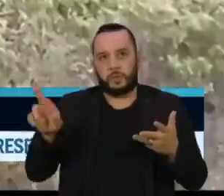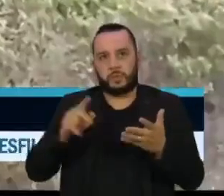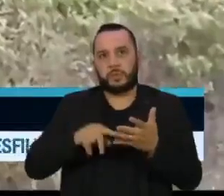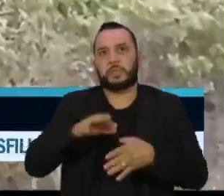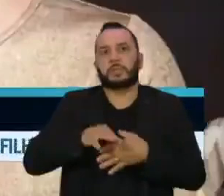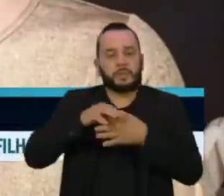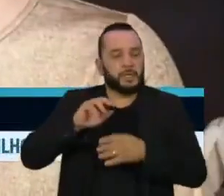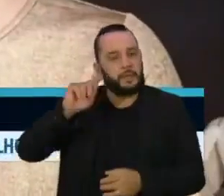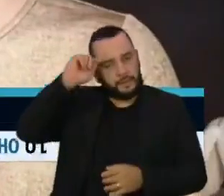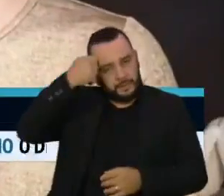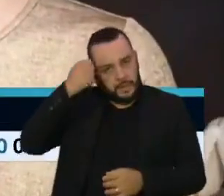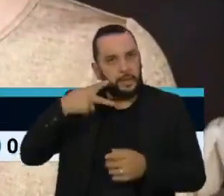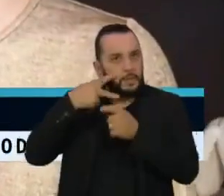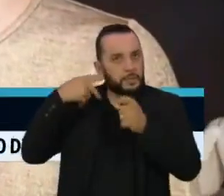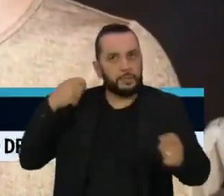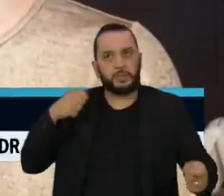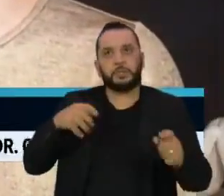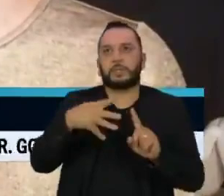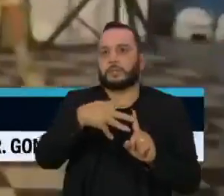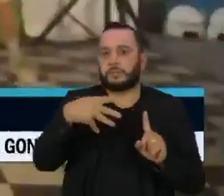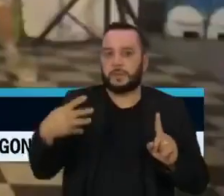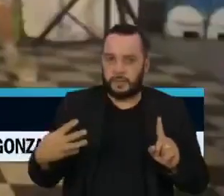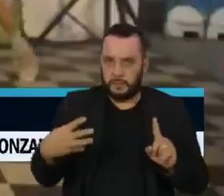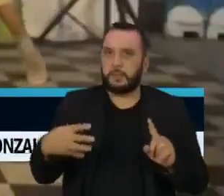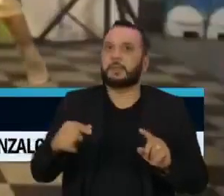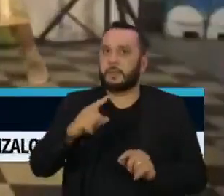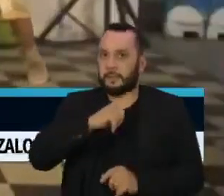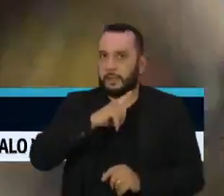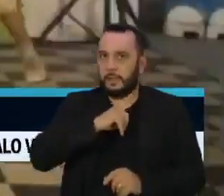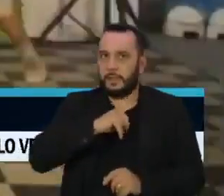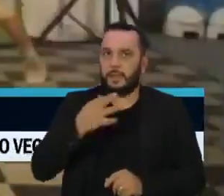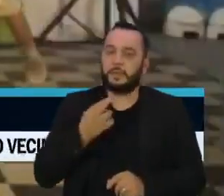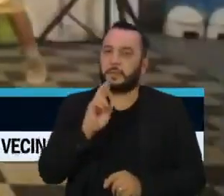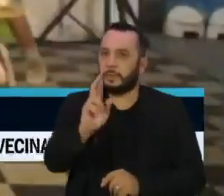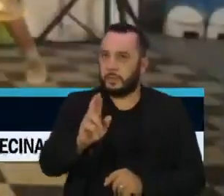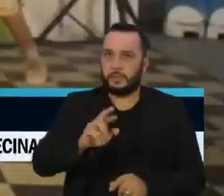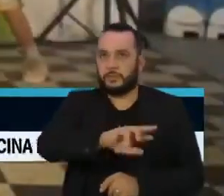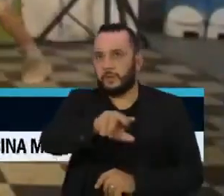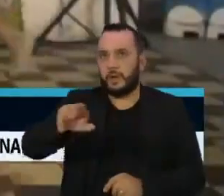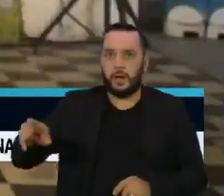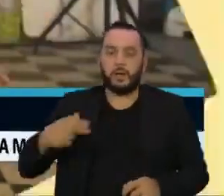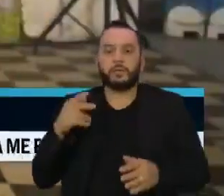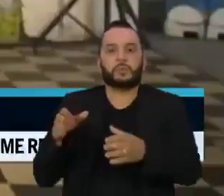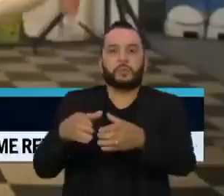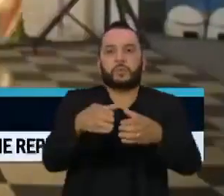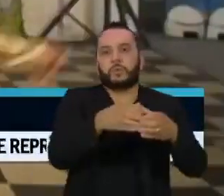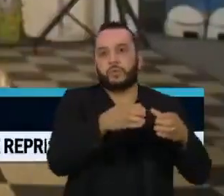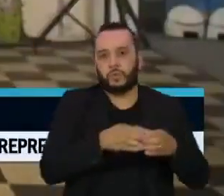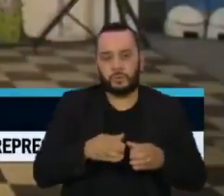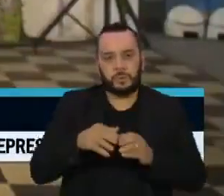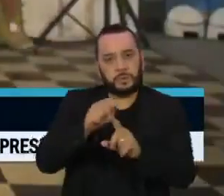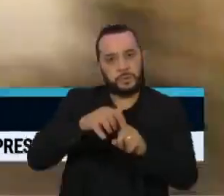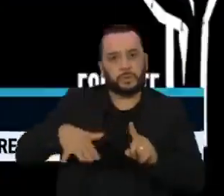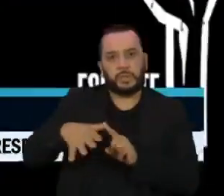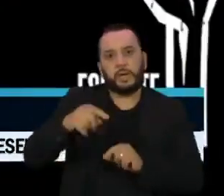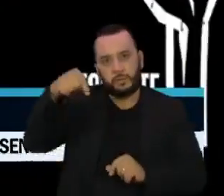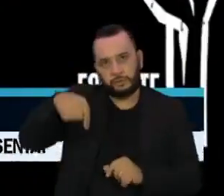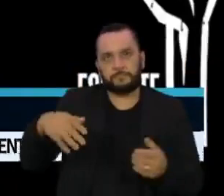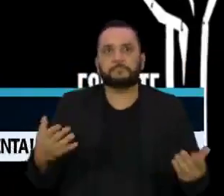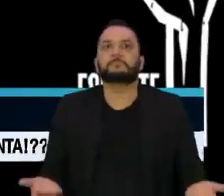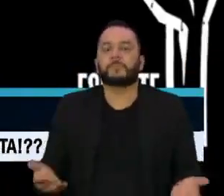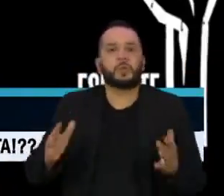negras, indígenas, LGBTQIA+, além de representantes de várias entidades da sociedade civil